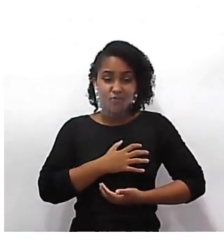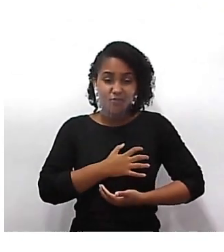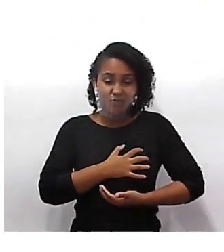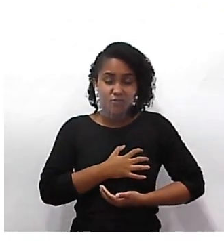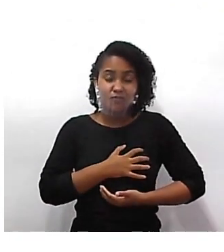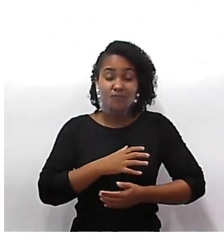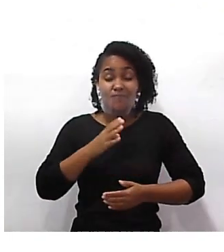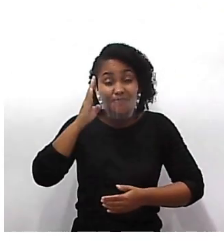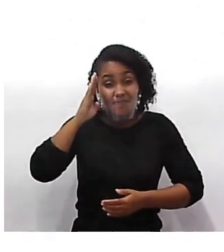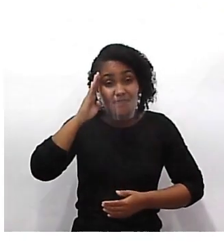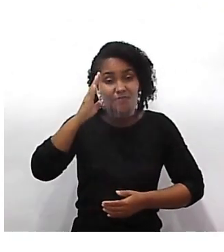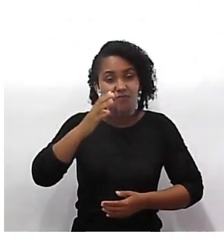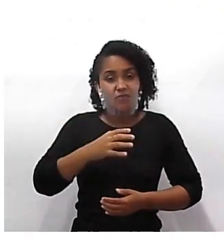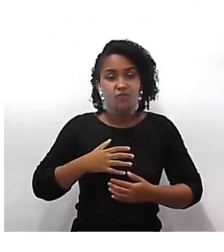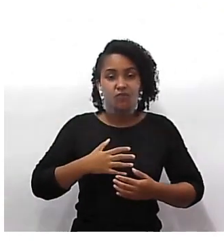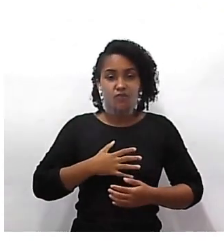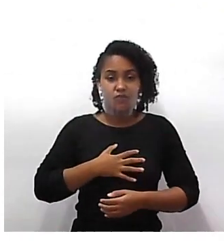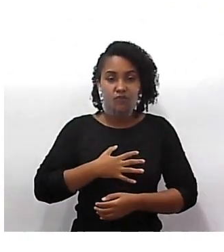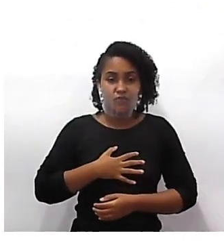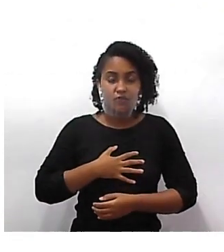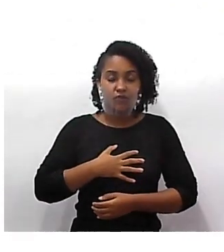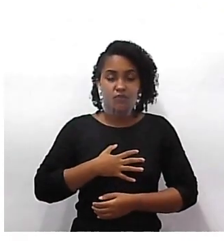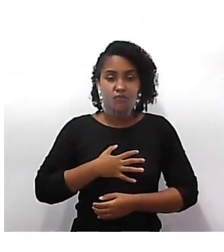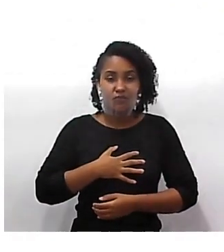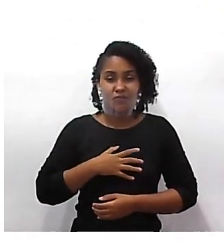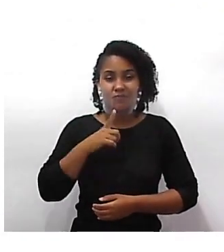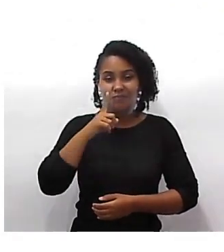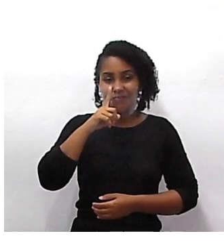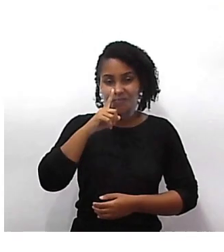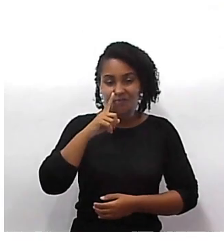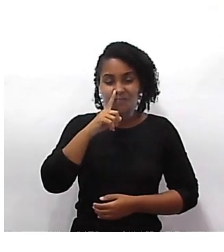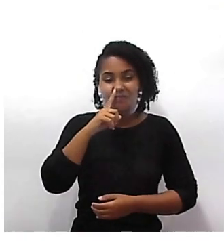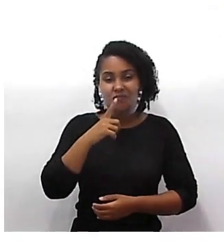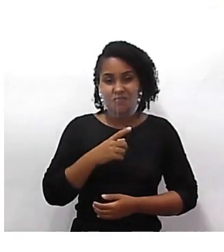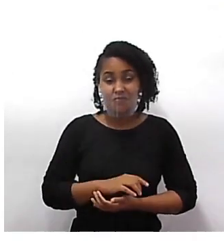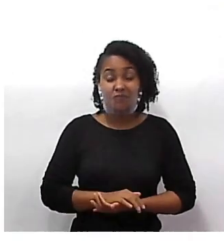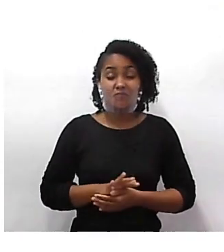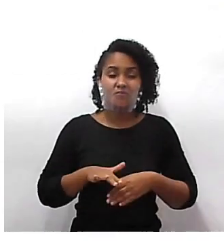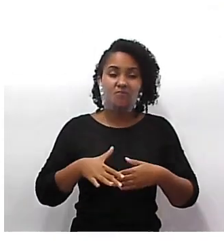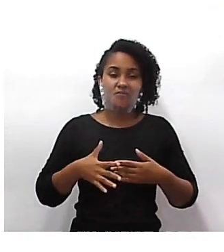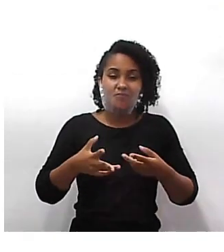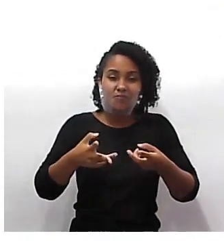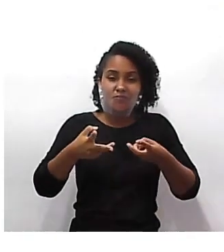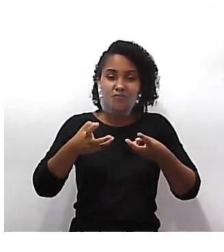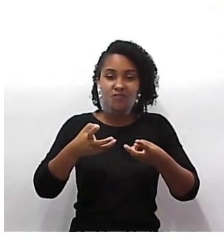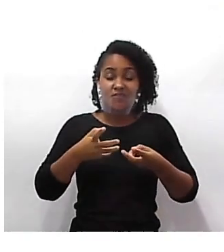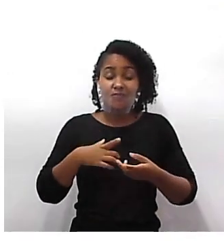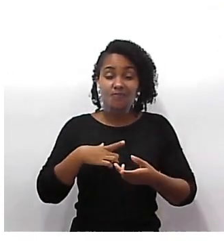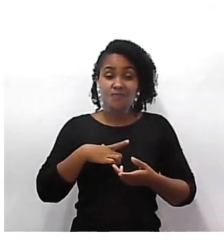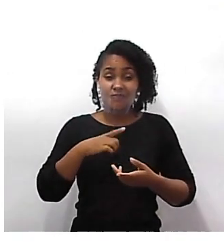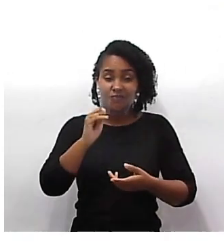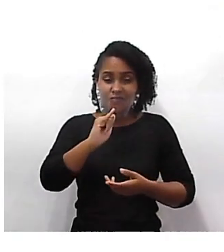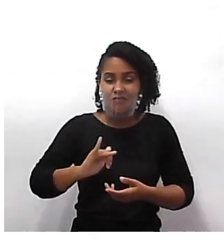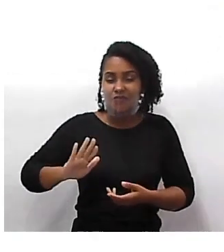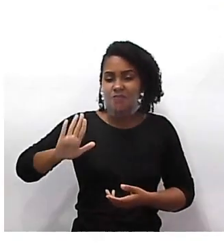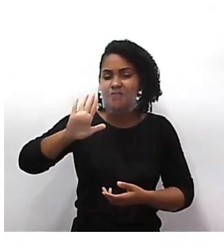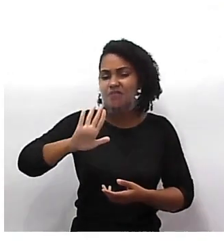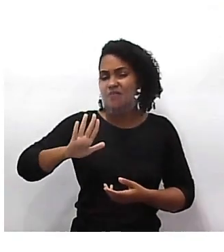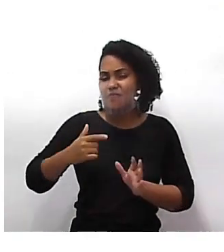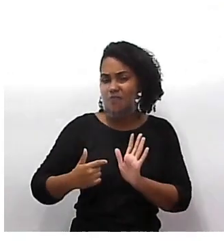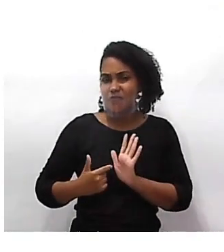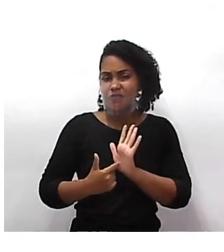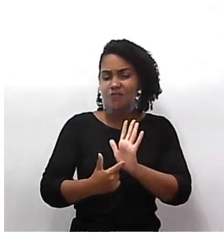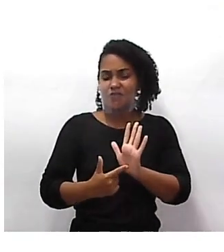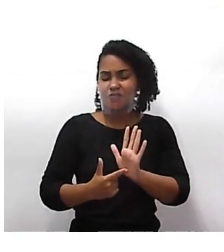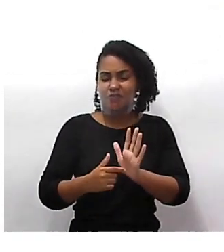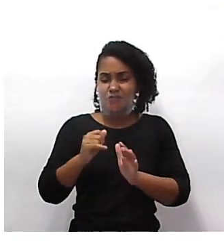afeta principalmente os pulmões, dificultando a respiração. Então, você vê aí essa figura, né, mostrando, né,